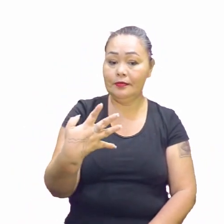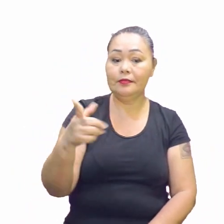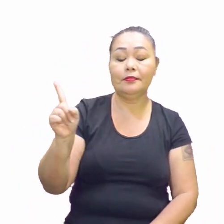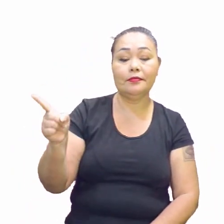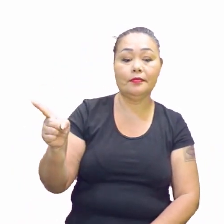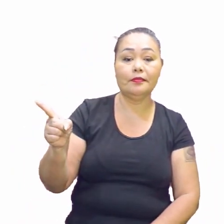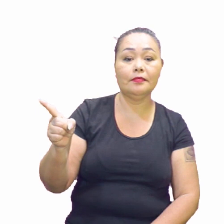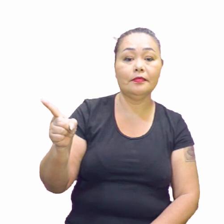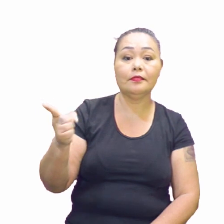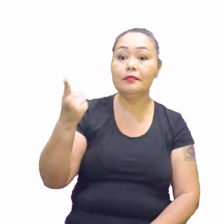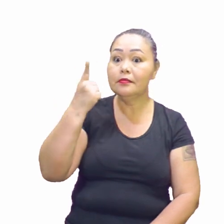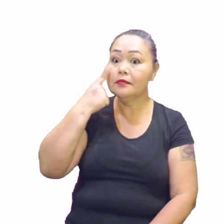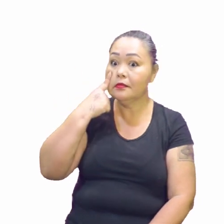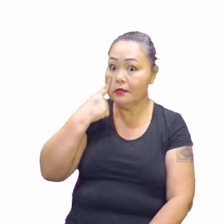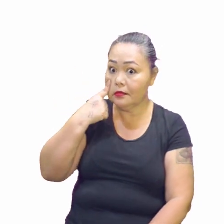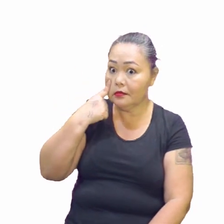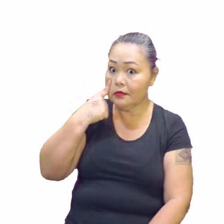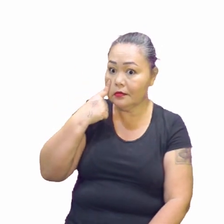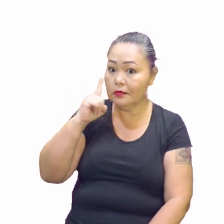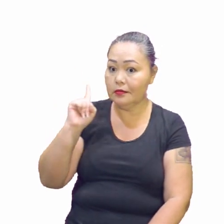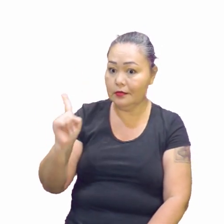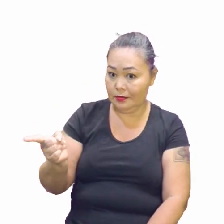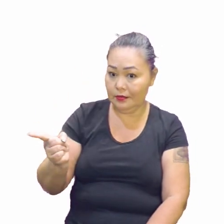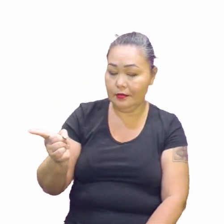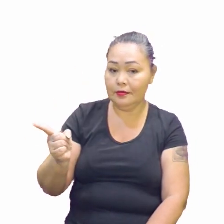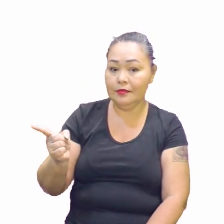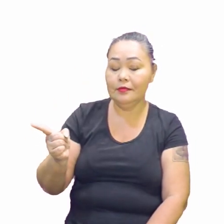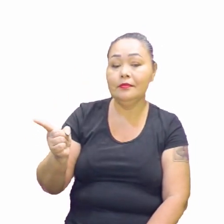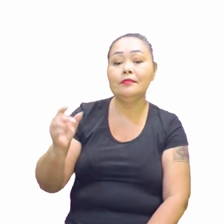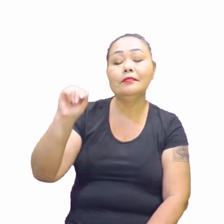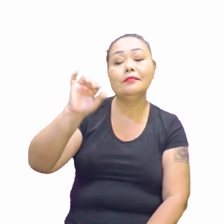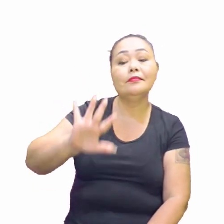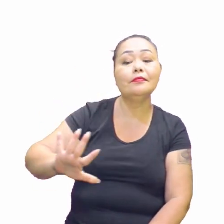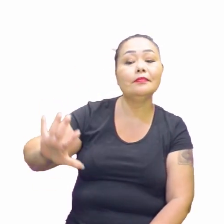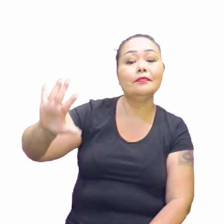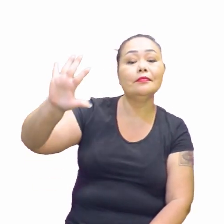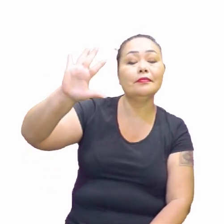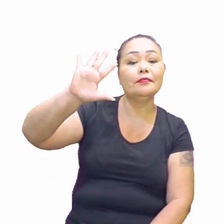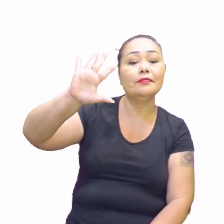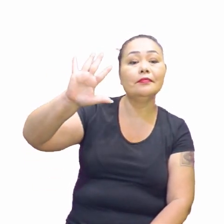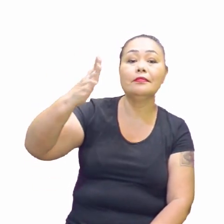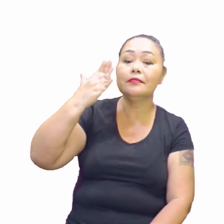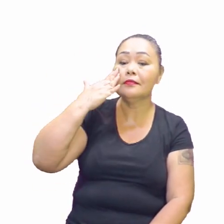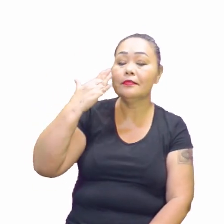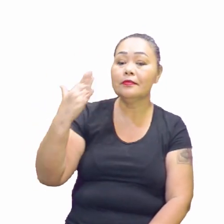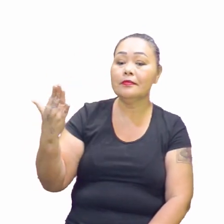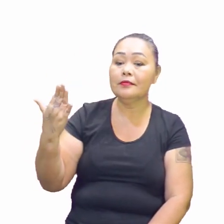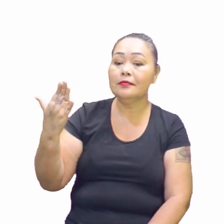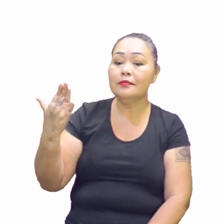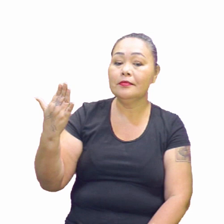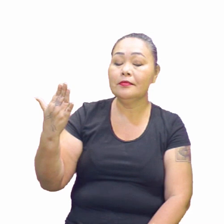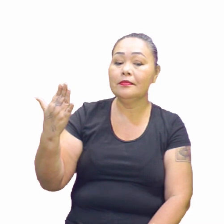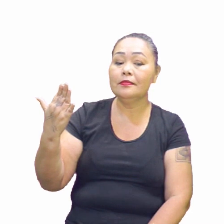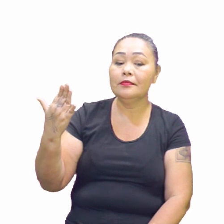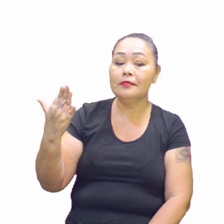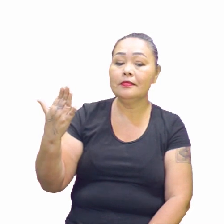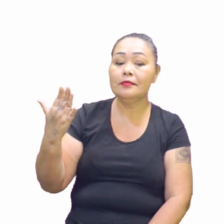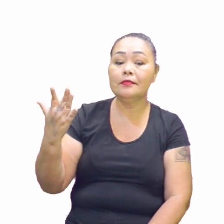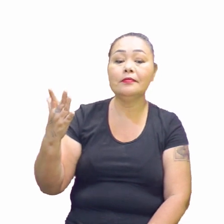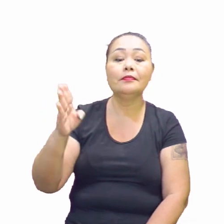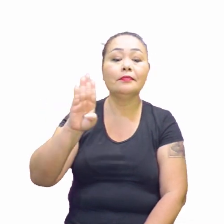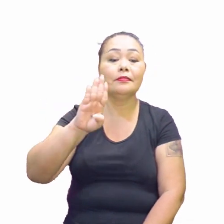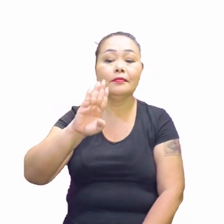2014. Preste atenção aqui nesta imagem. Aparece aqui bicho